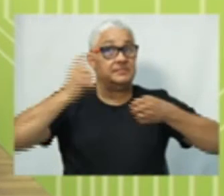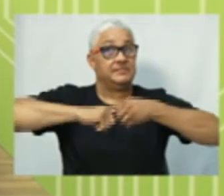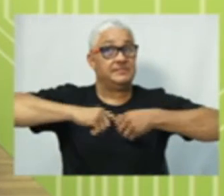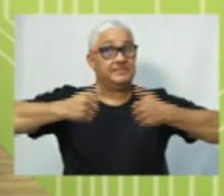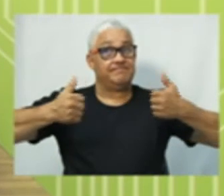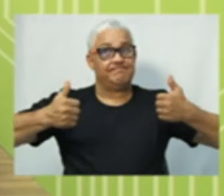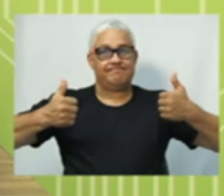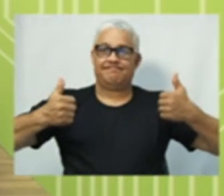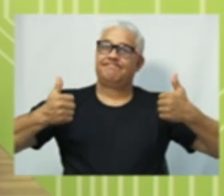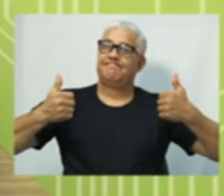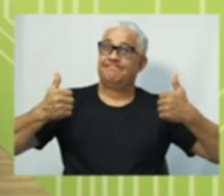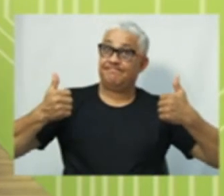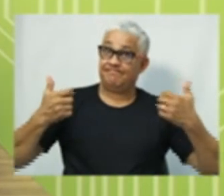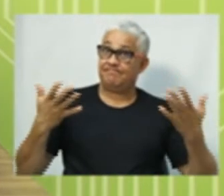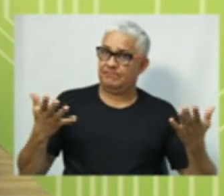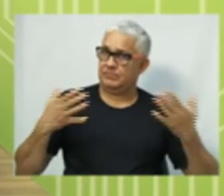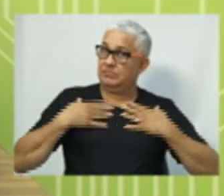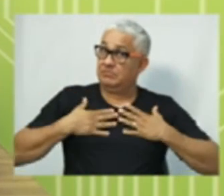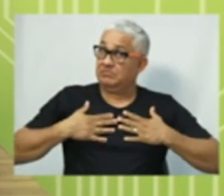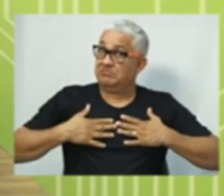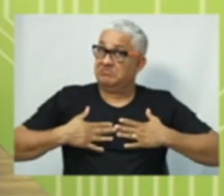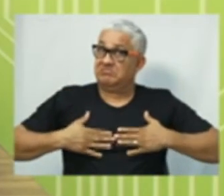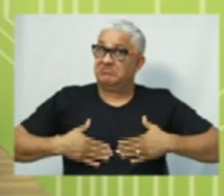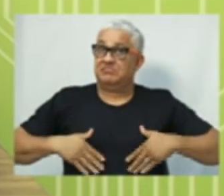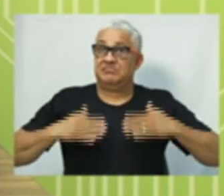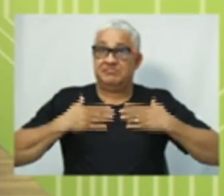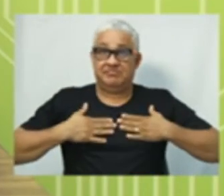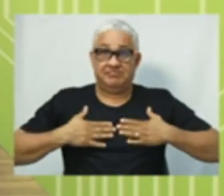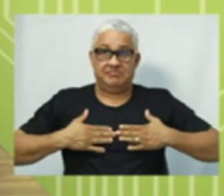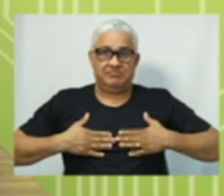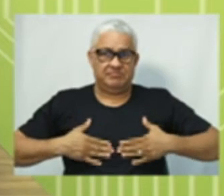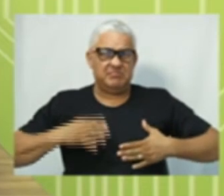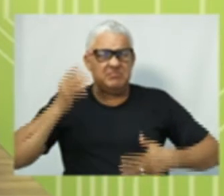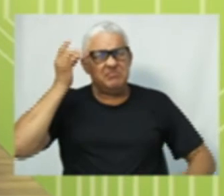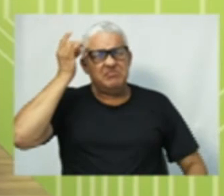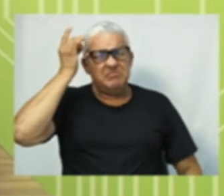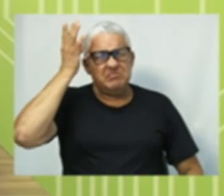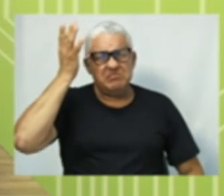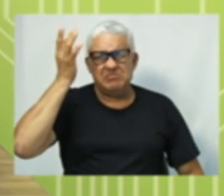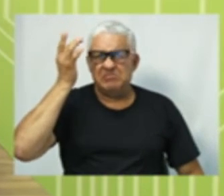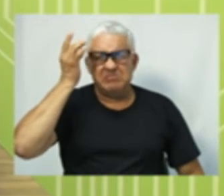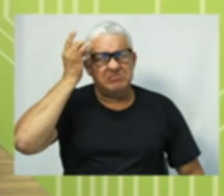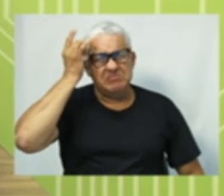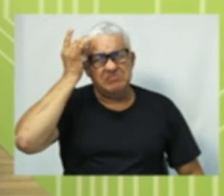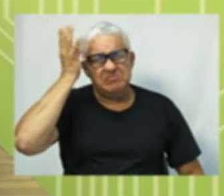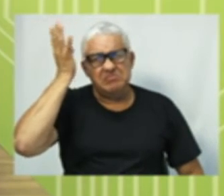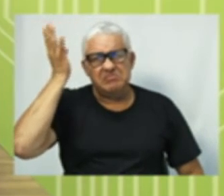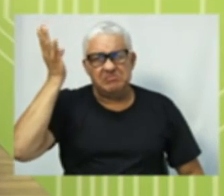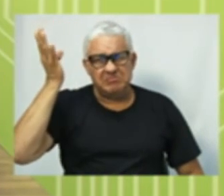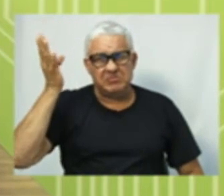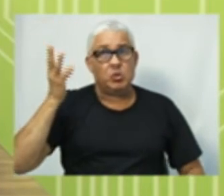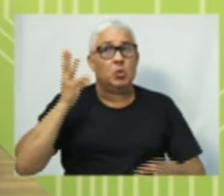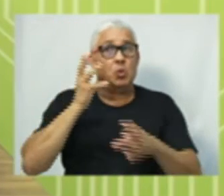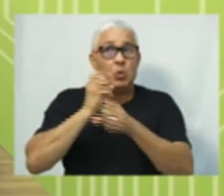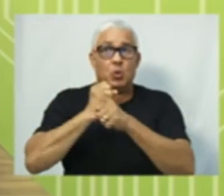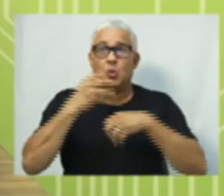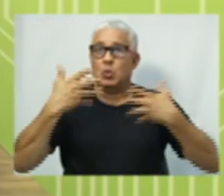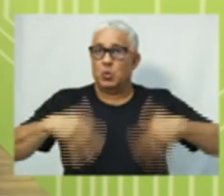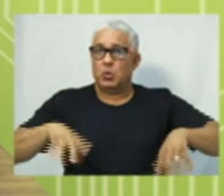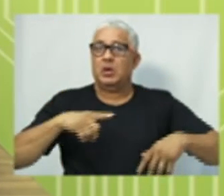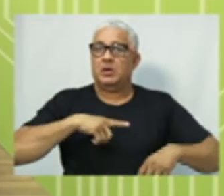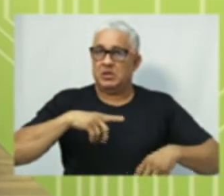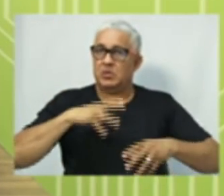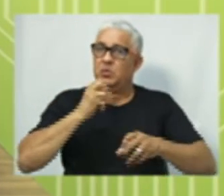Voltei! E aí? Tranquilo? Fácil? Fácil? Tem muito cálculo. Com certeza tem